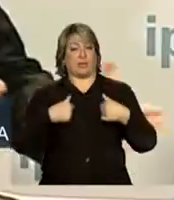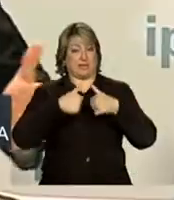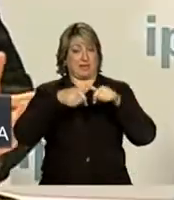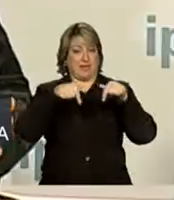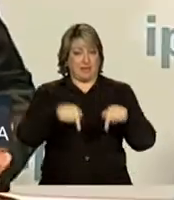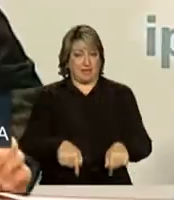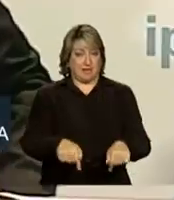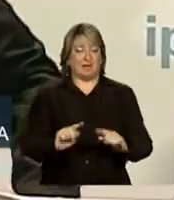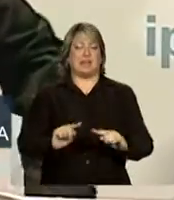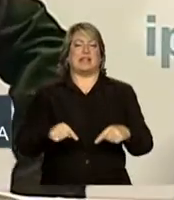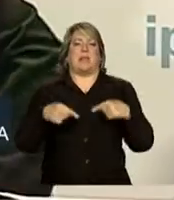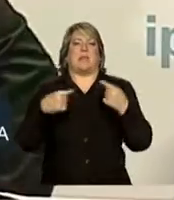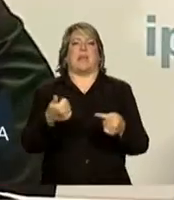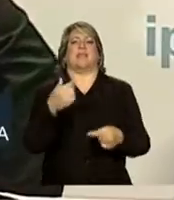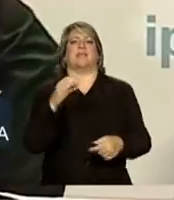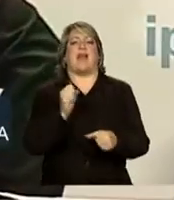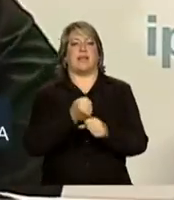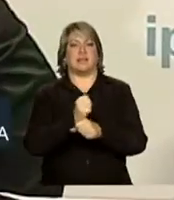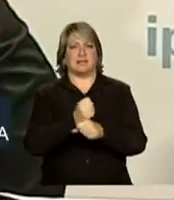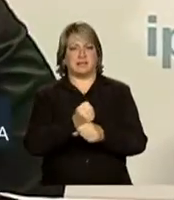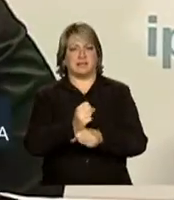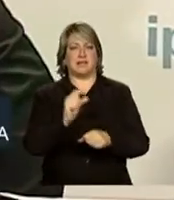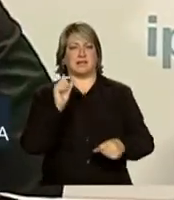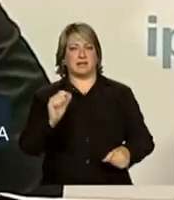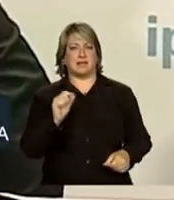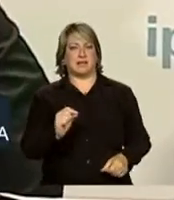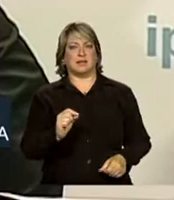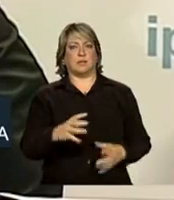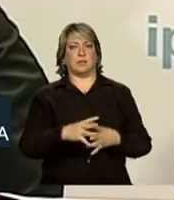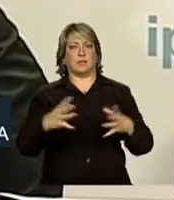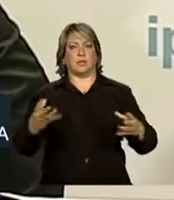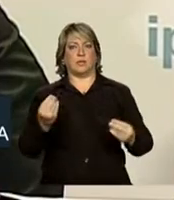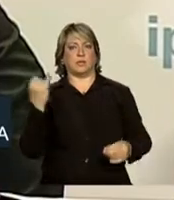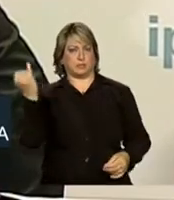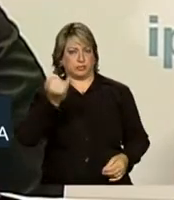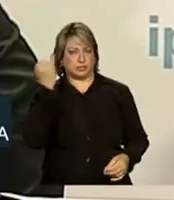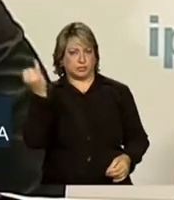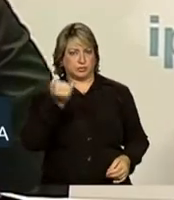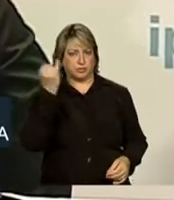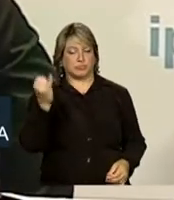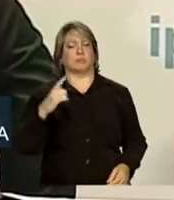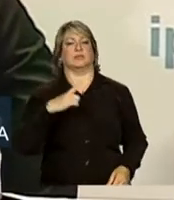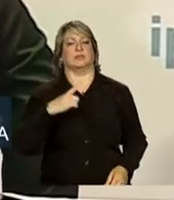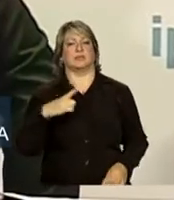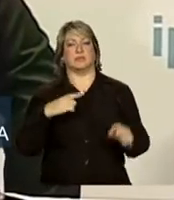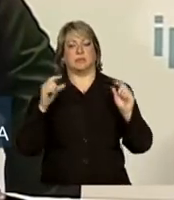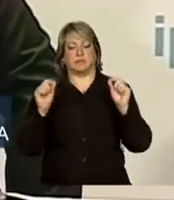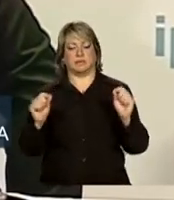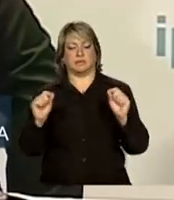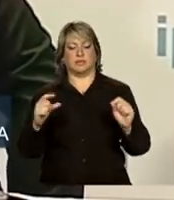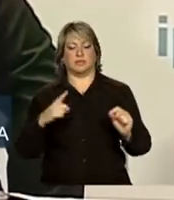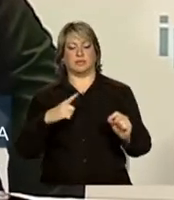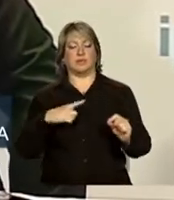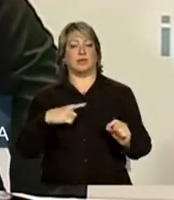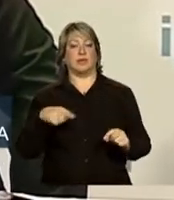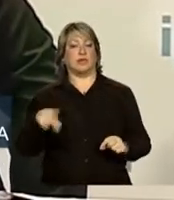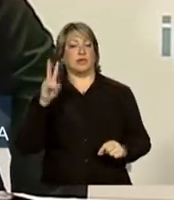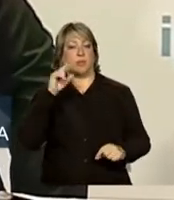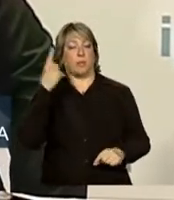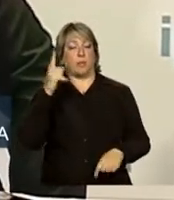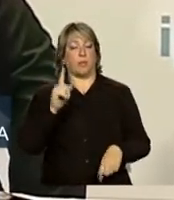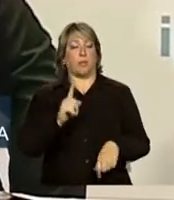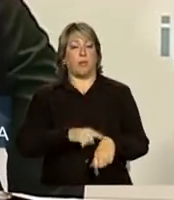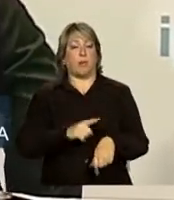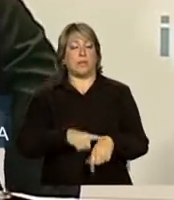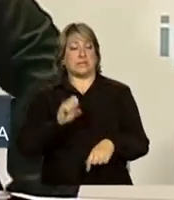depois de 10 anos, é uma enorme satisfação e responsabilidade, como ele está numa situação, e